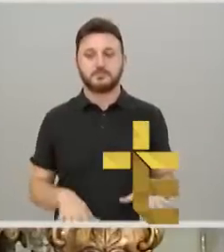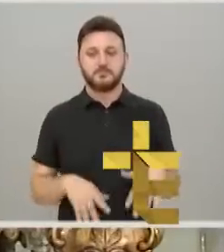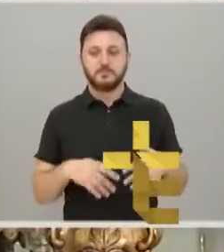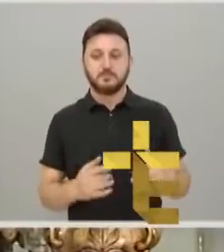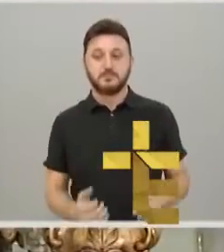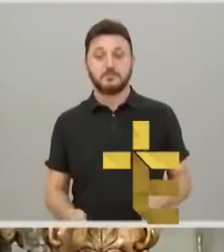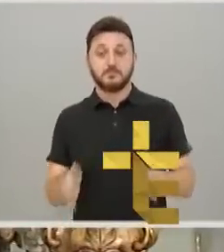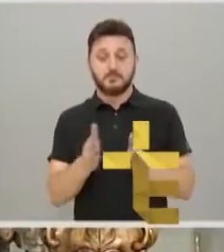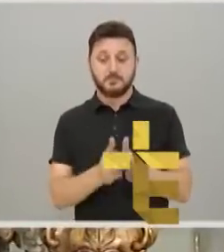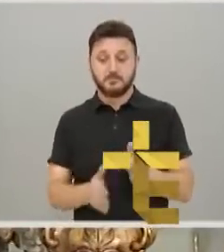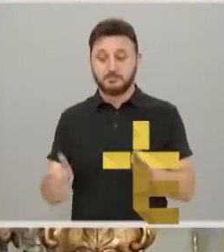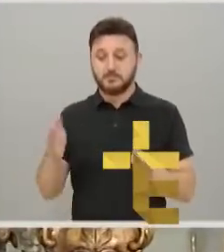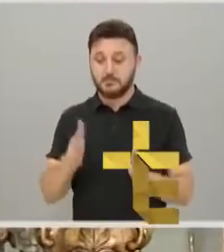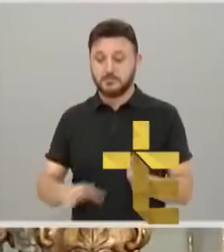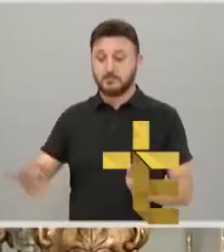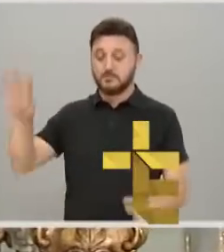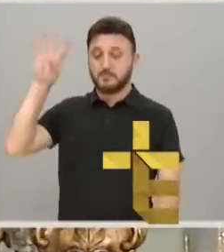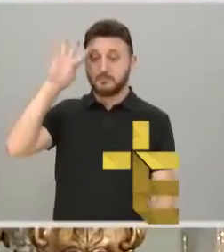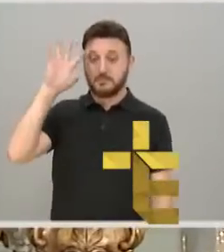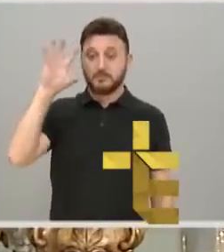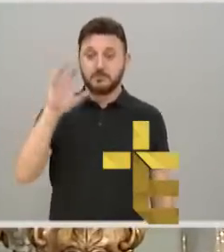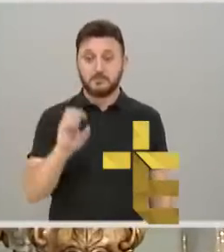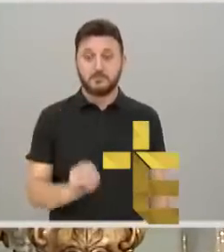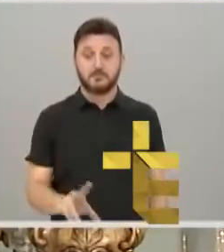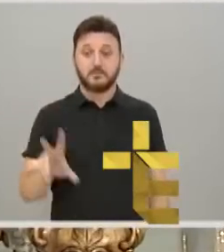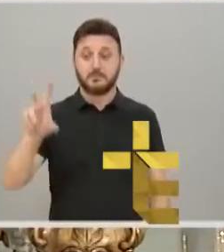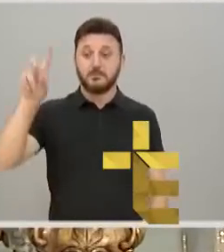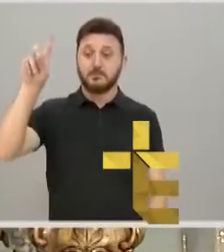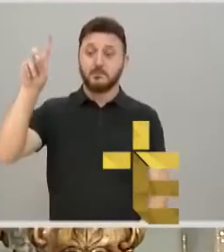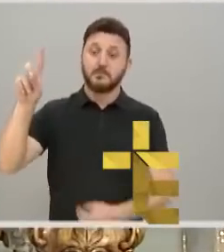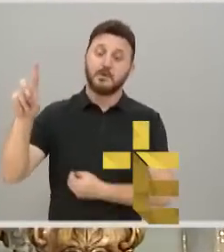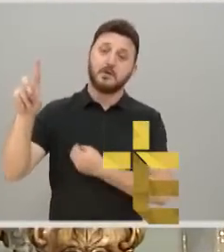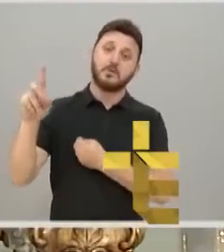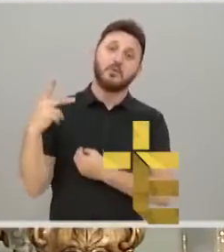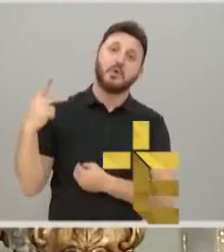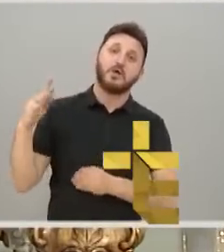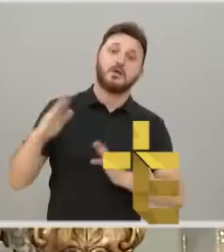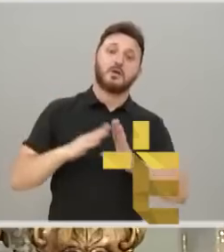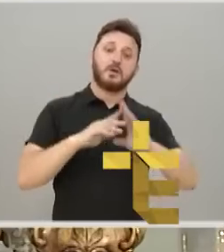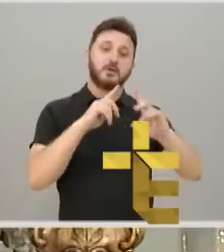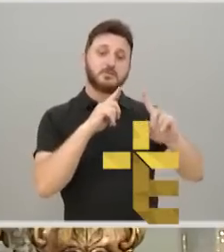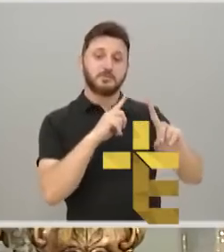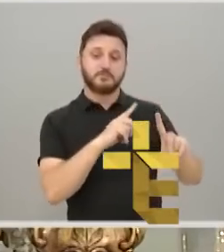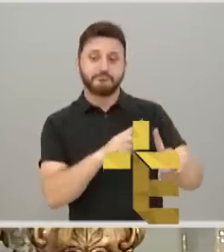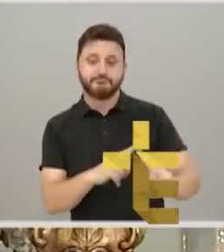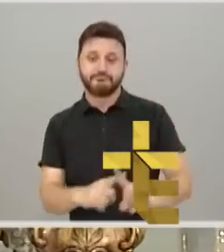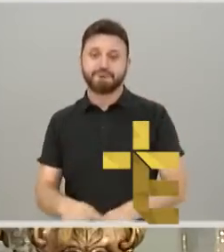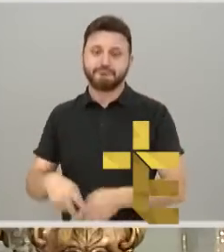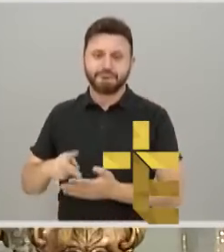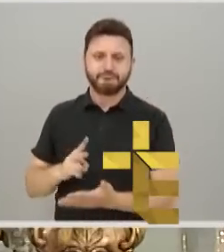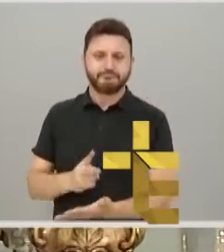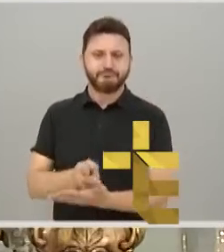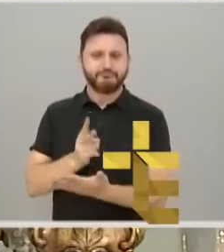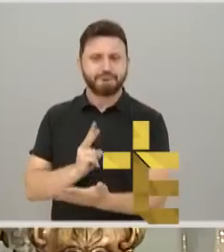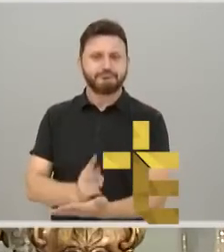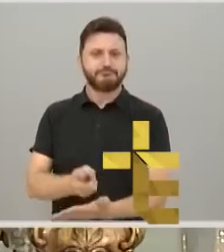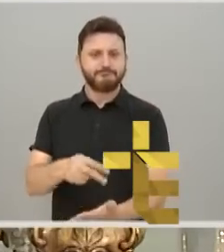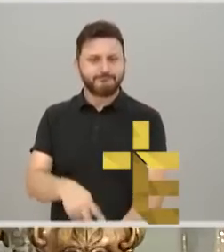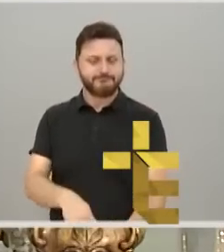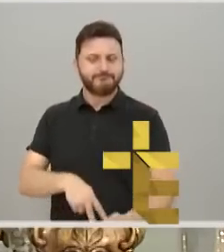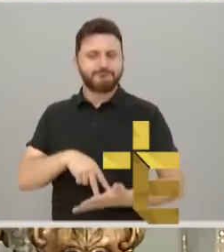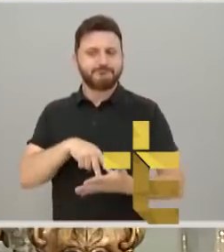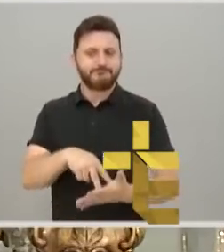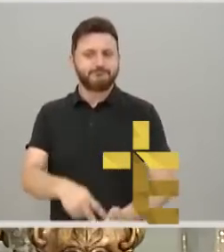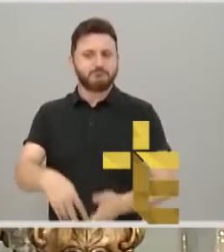Neste tempo quaresmal, ó Deus da vida, a tua igreja se propõe a